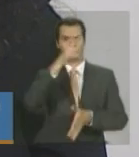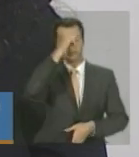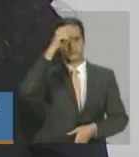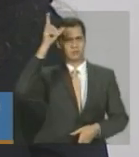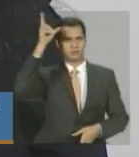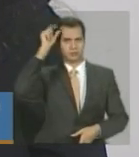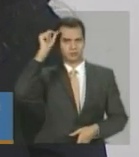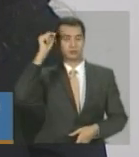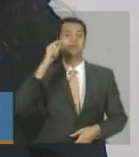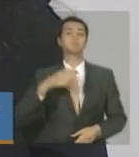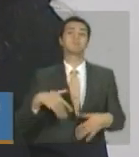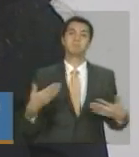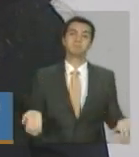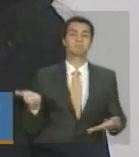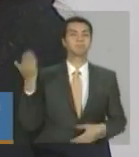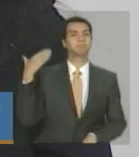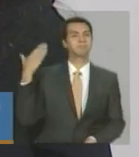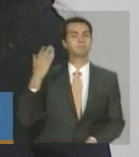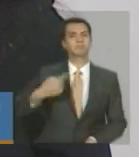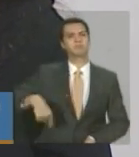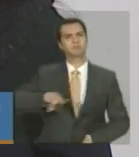a gente conseguiu